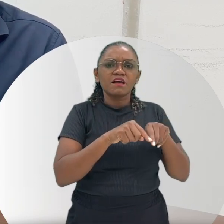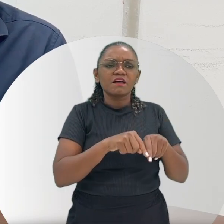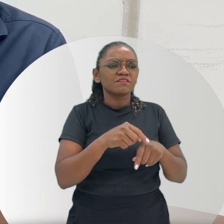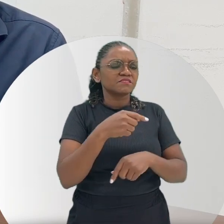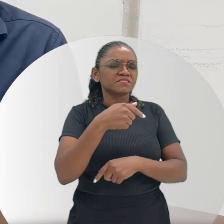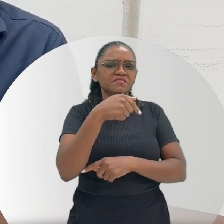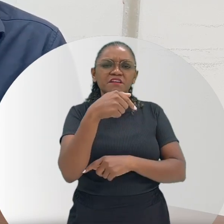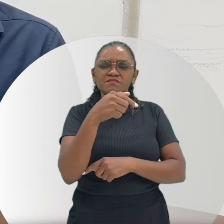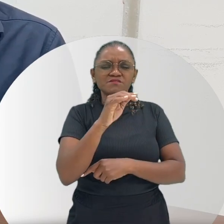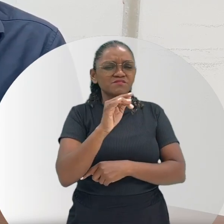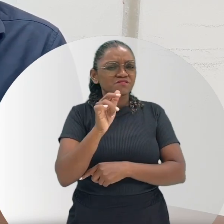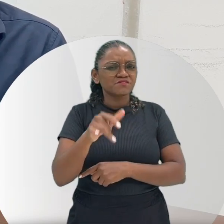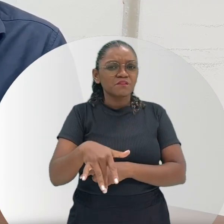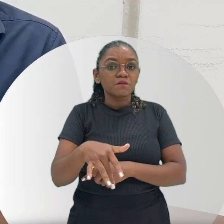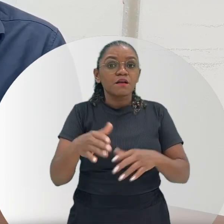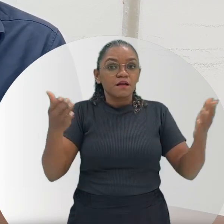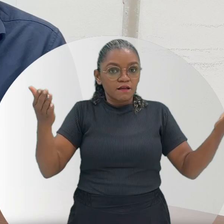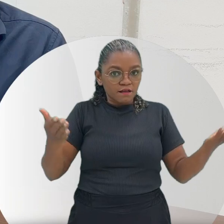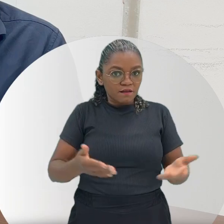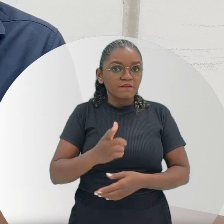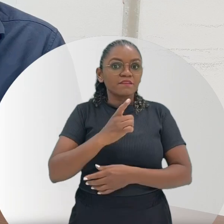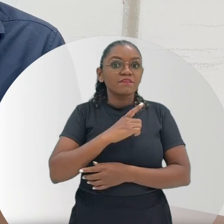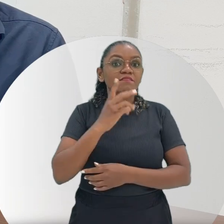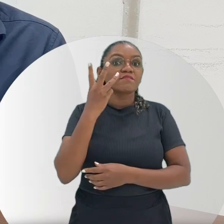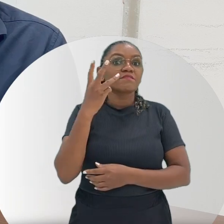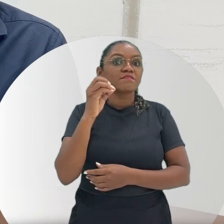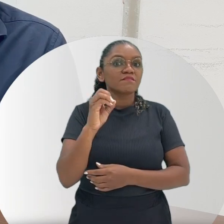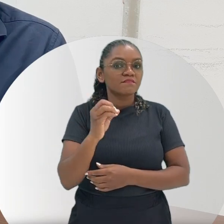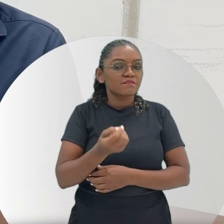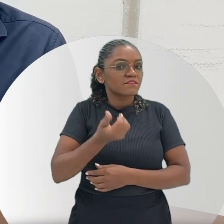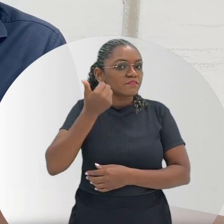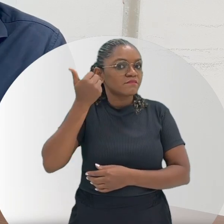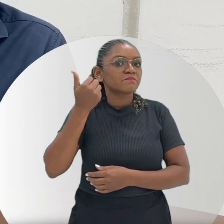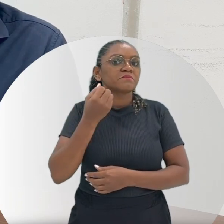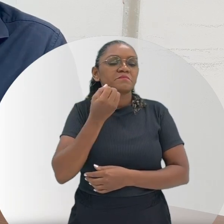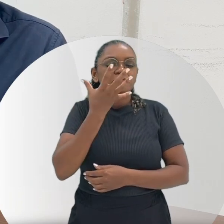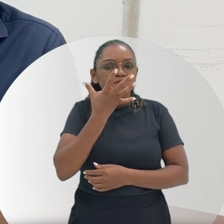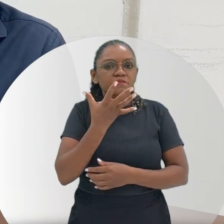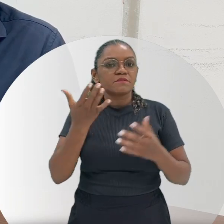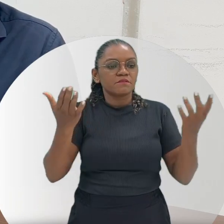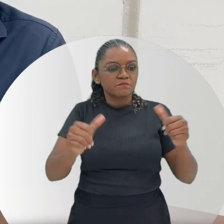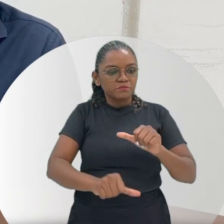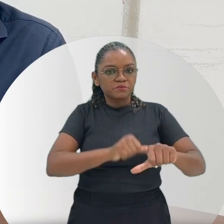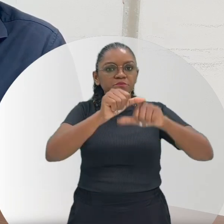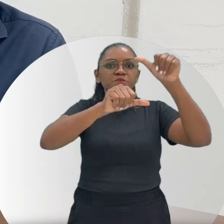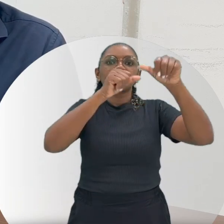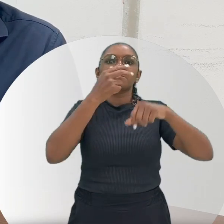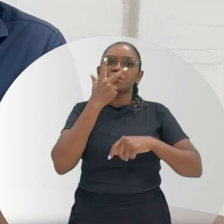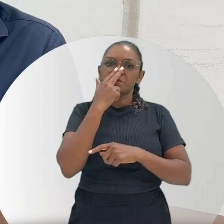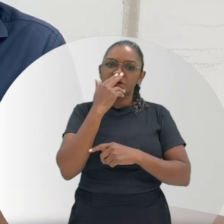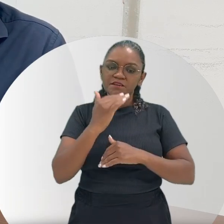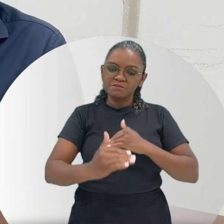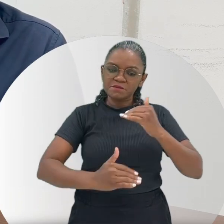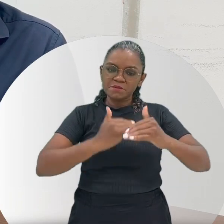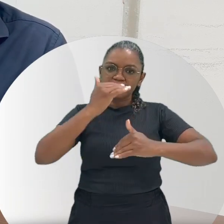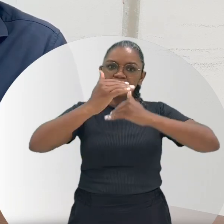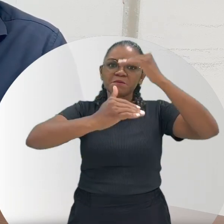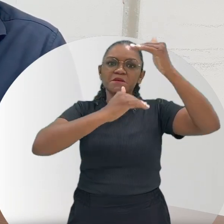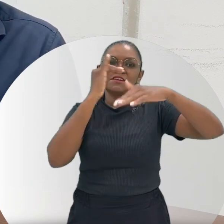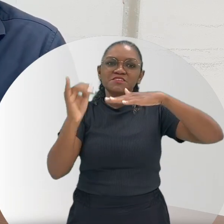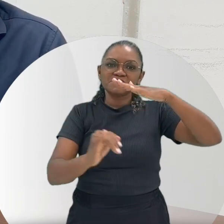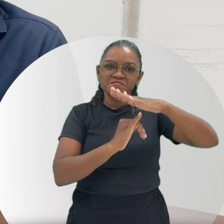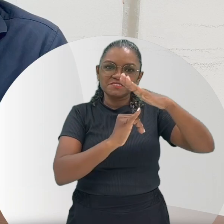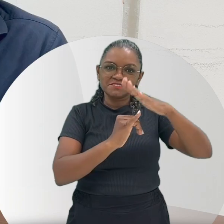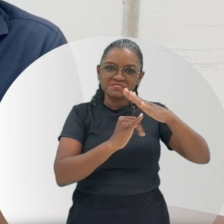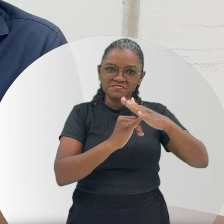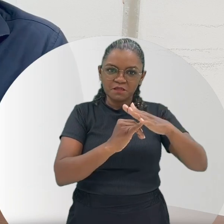quase 30 turmas integrado continuamente, né? Então, essa mudança de realidade de você ver o crescimento de fato da nossa instituição, e não foi só o